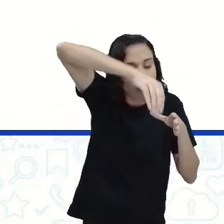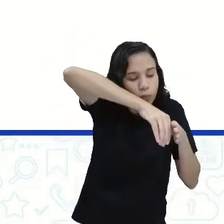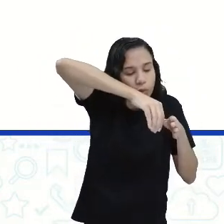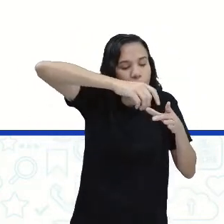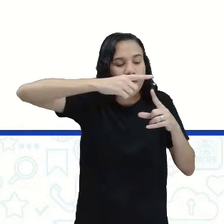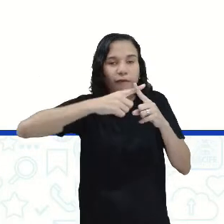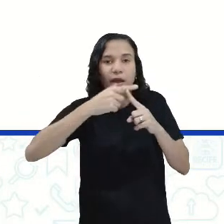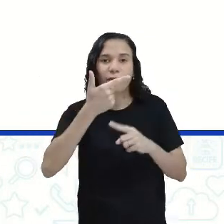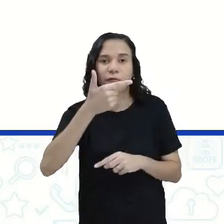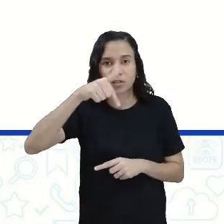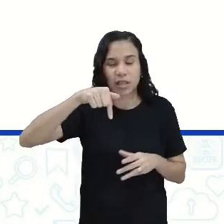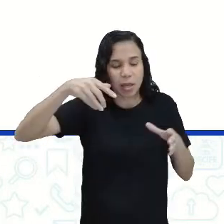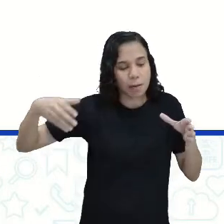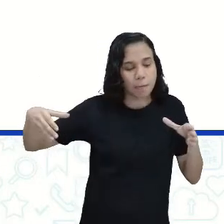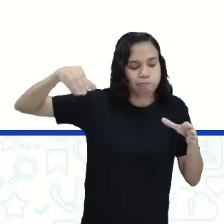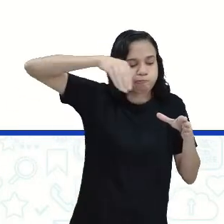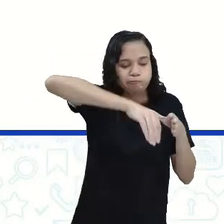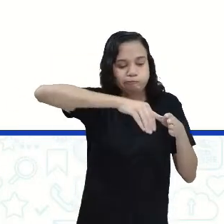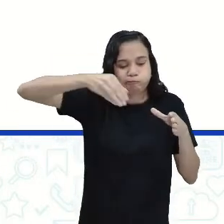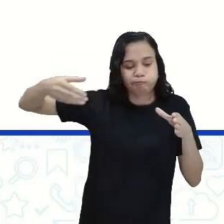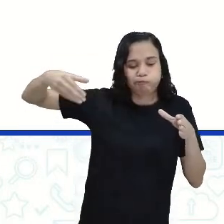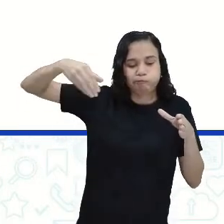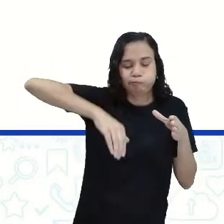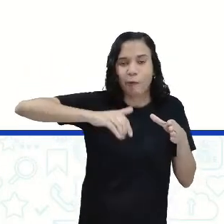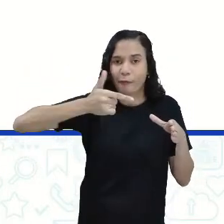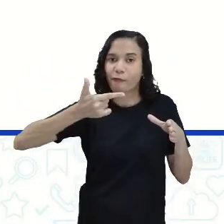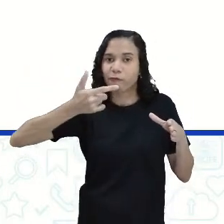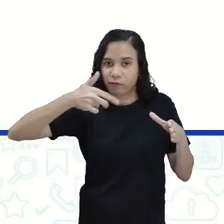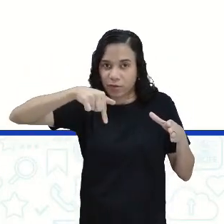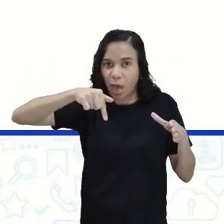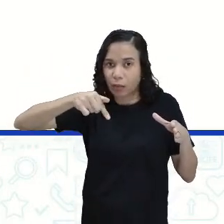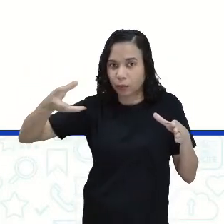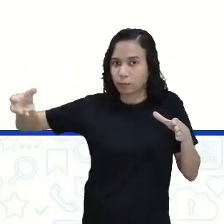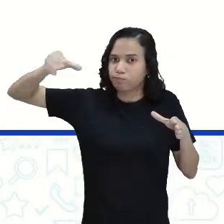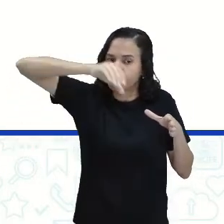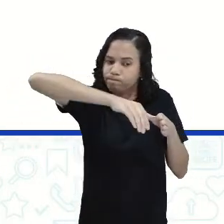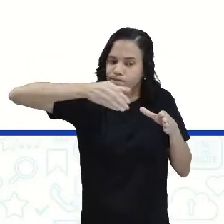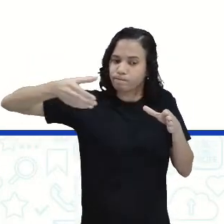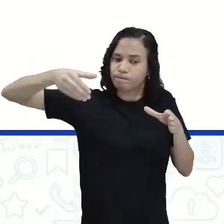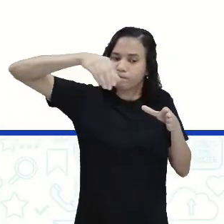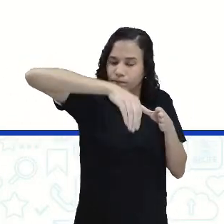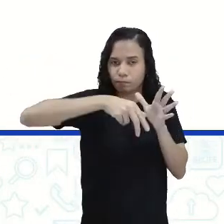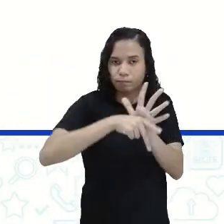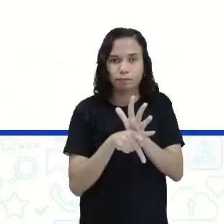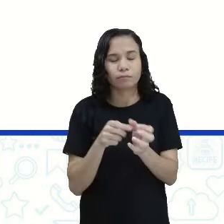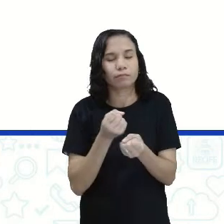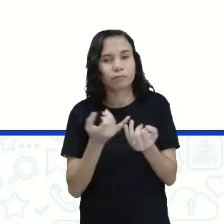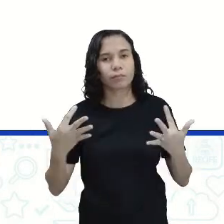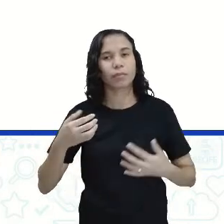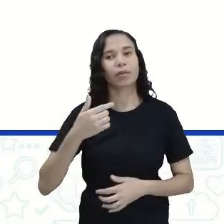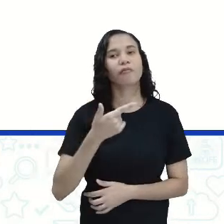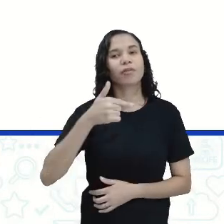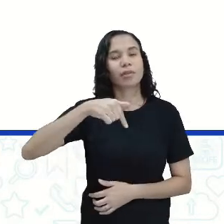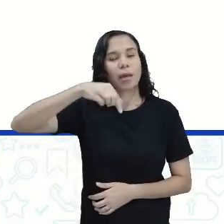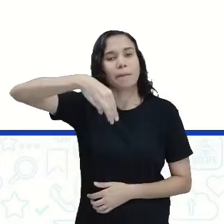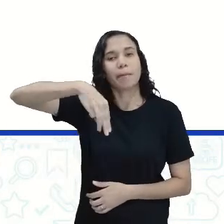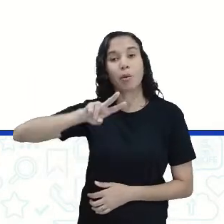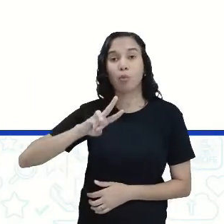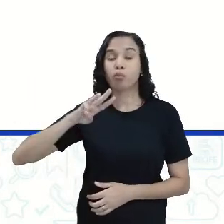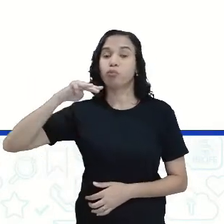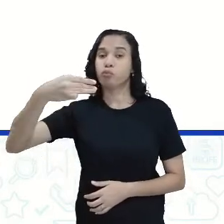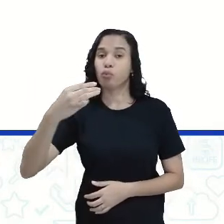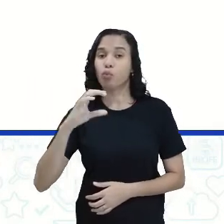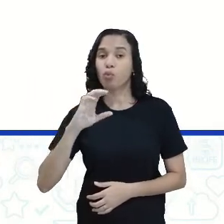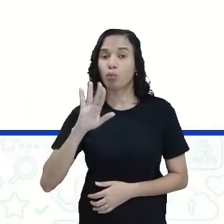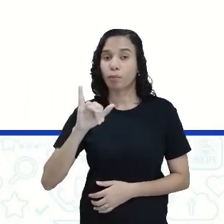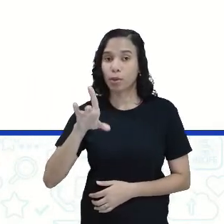27, vai caber 27 cubinhos pequenos dentro daquele cubo maior lá, a gente chama de 27 metros cúbicos a capacidade. Outra coisa, quando